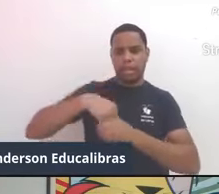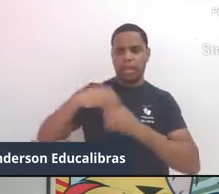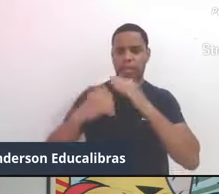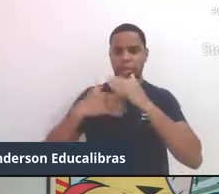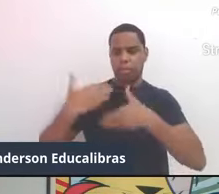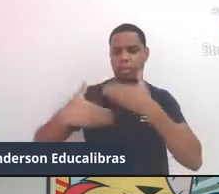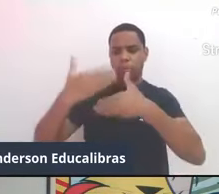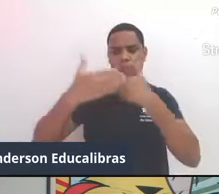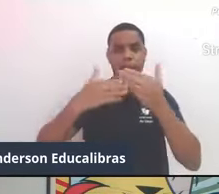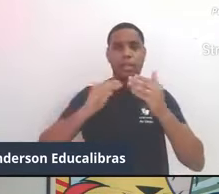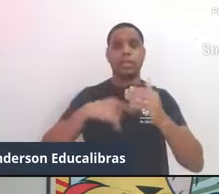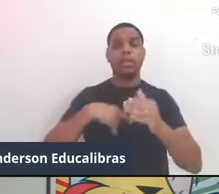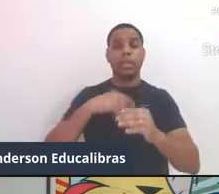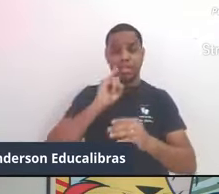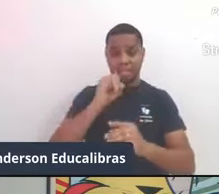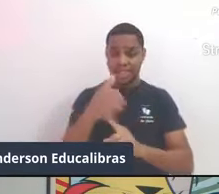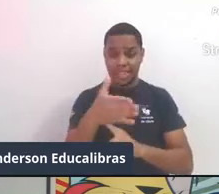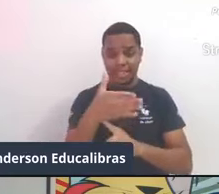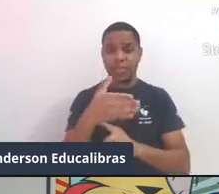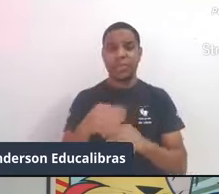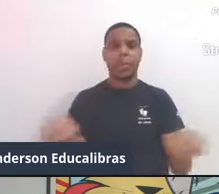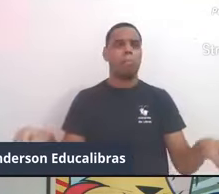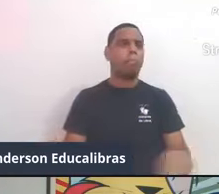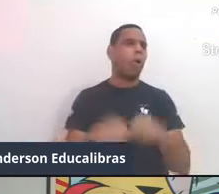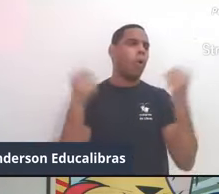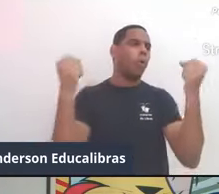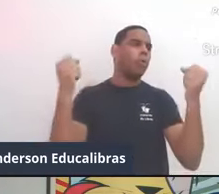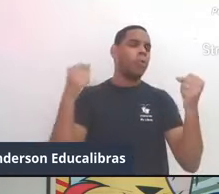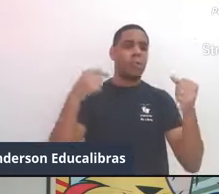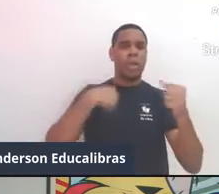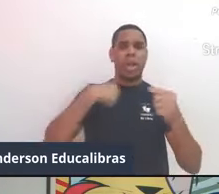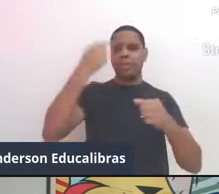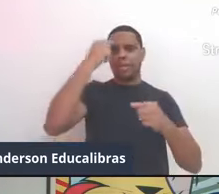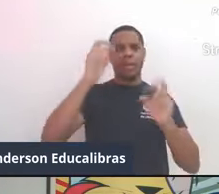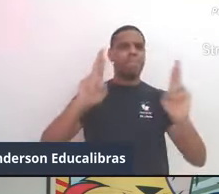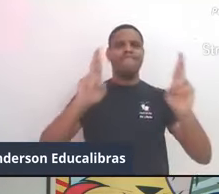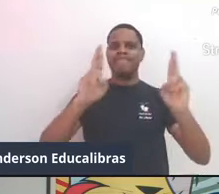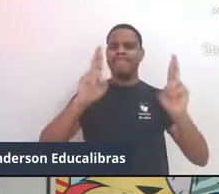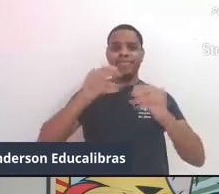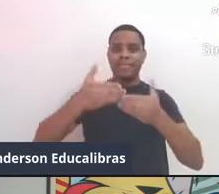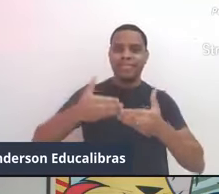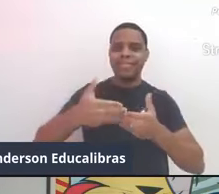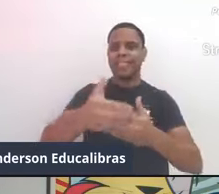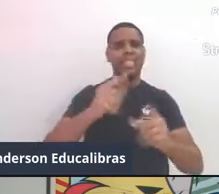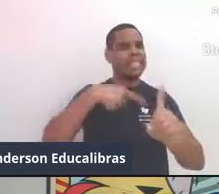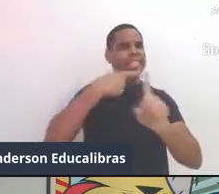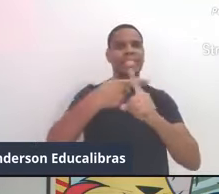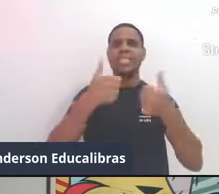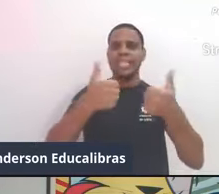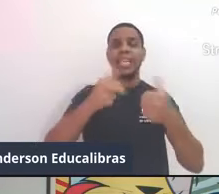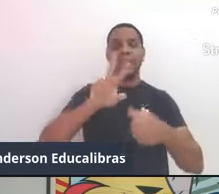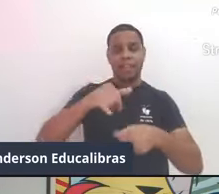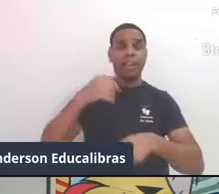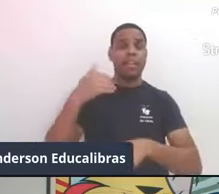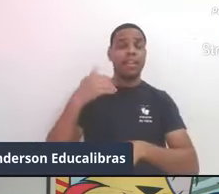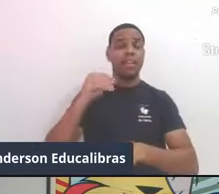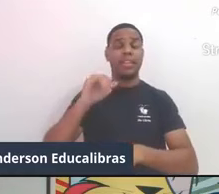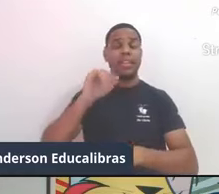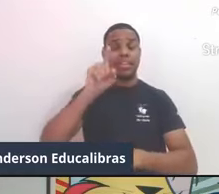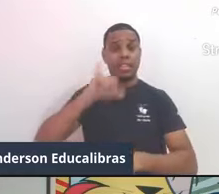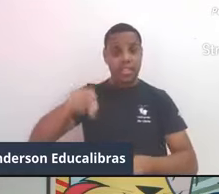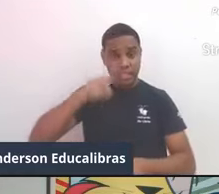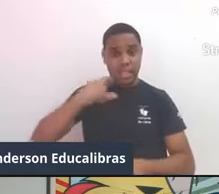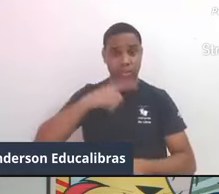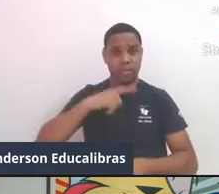A tecnologia rompe tudo isso, então eu estou com uma visão muito otimista em relação a isso, e o Itaú vai ser protagonista nisso, já tem uma série